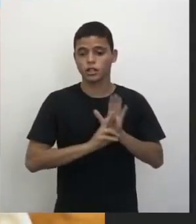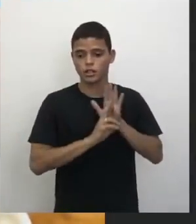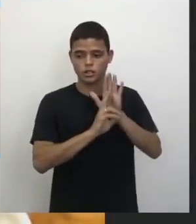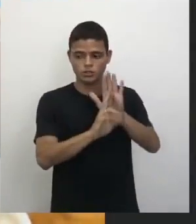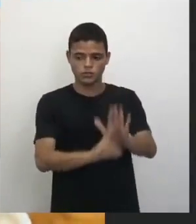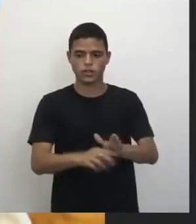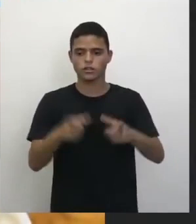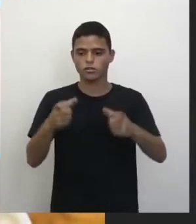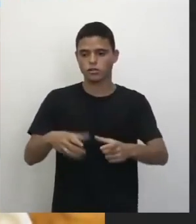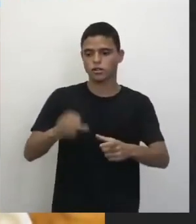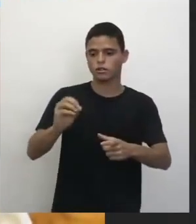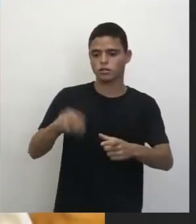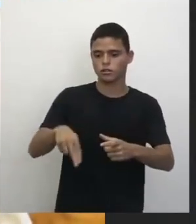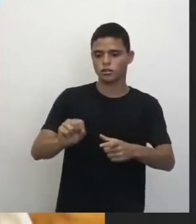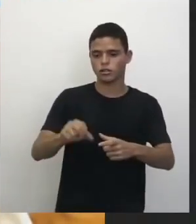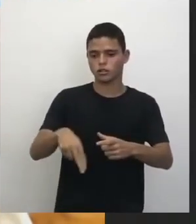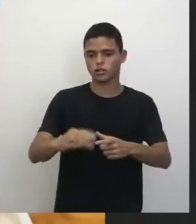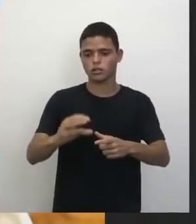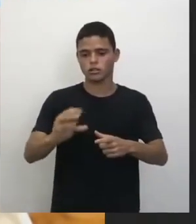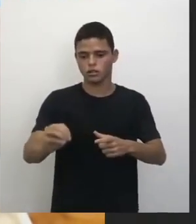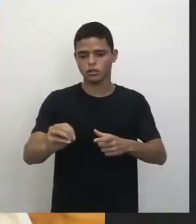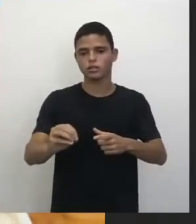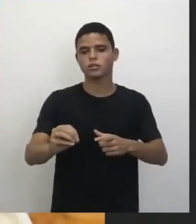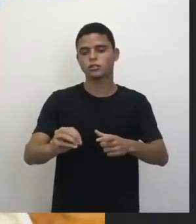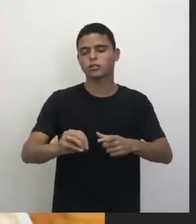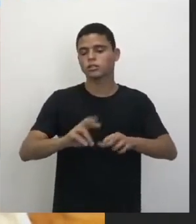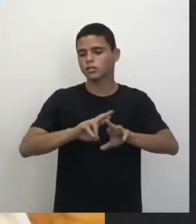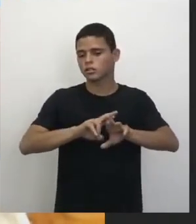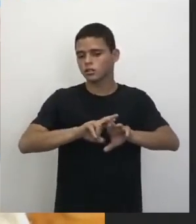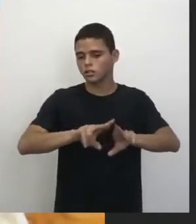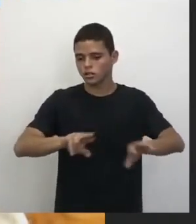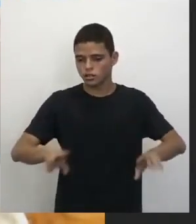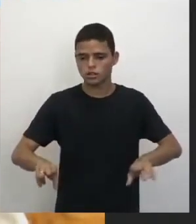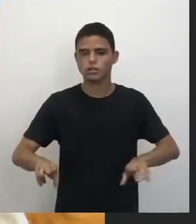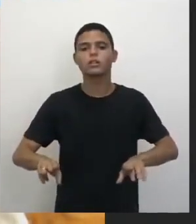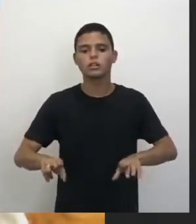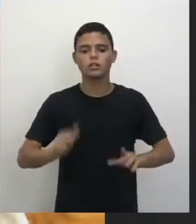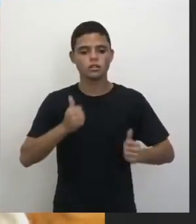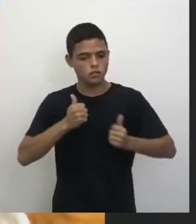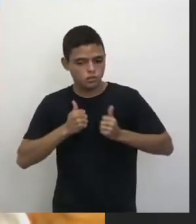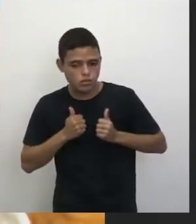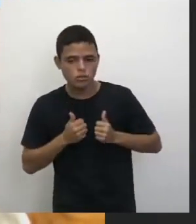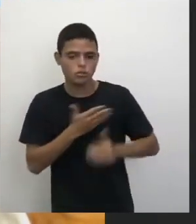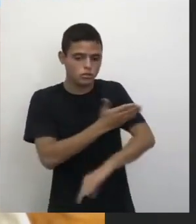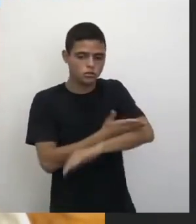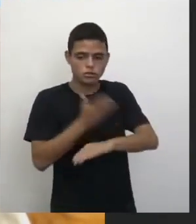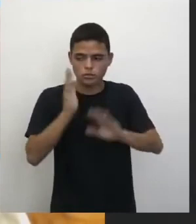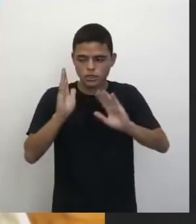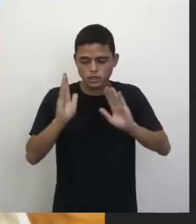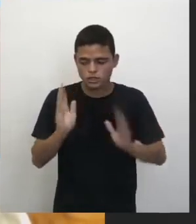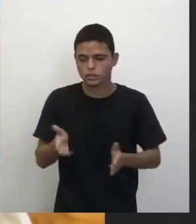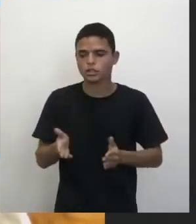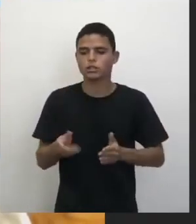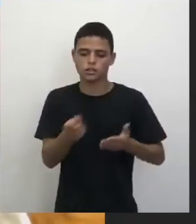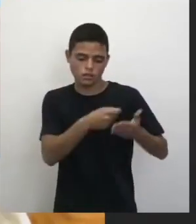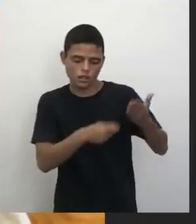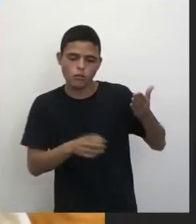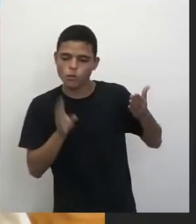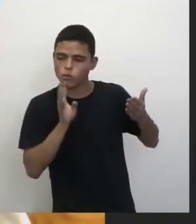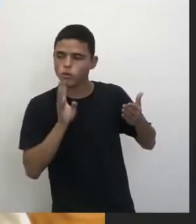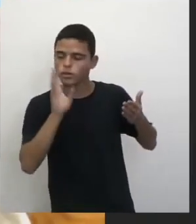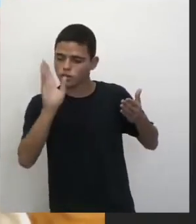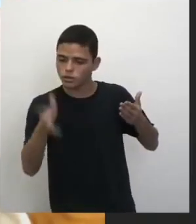aqui, né? Então, em geral, os autores falam para você escrever sobre aquilo que você conhece, né? Só que a Osasco do Amengrilo é